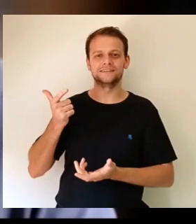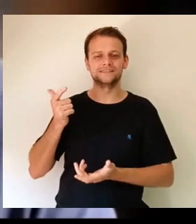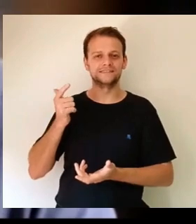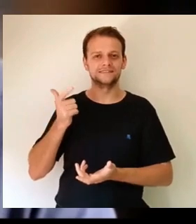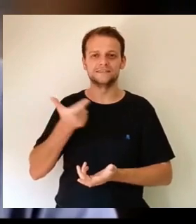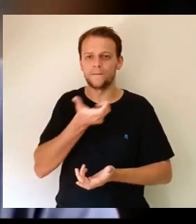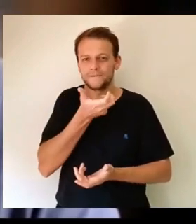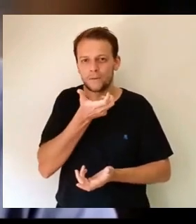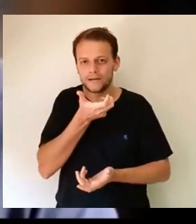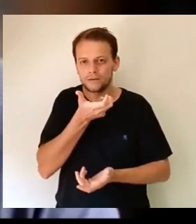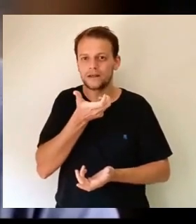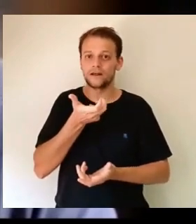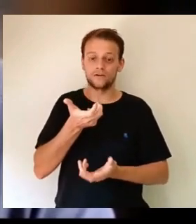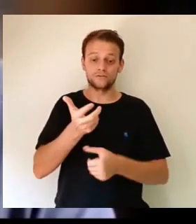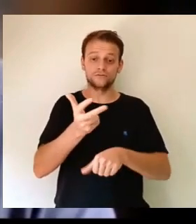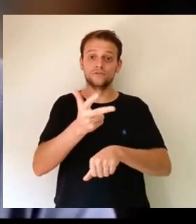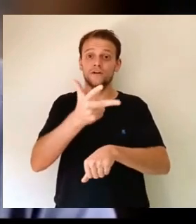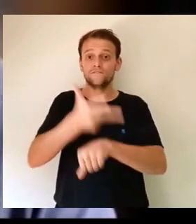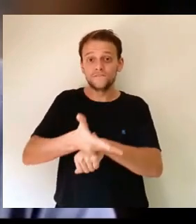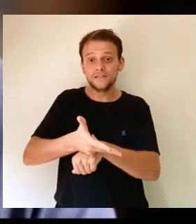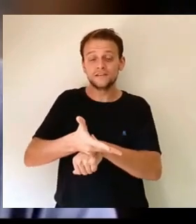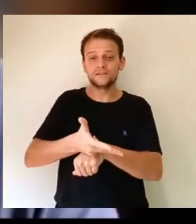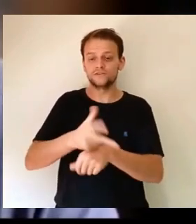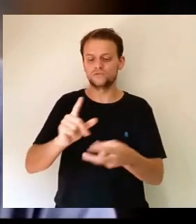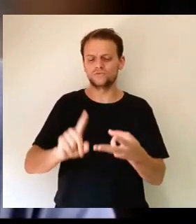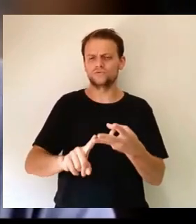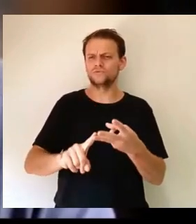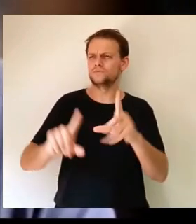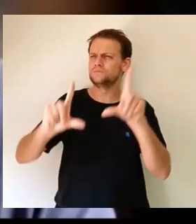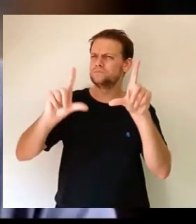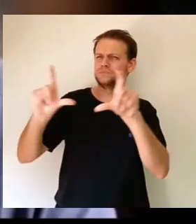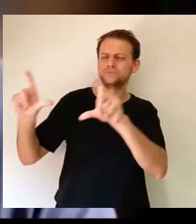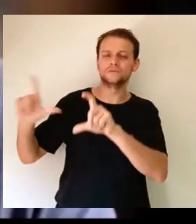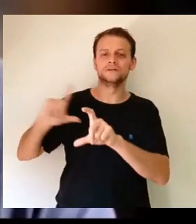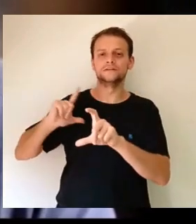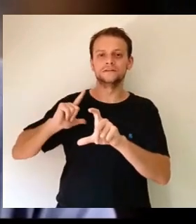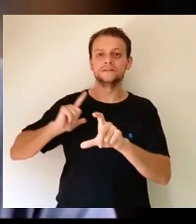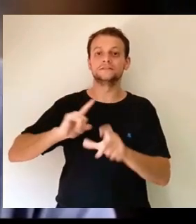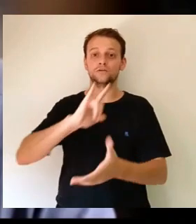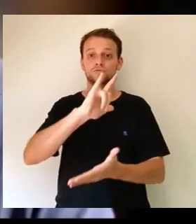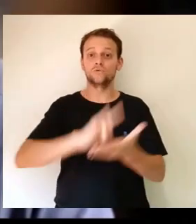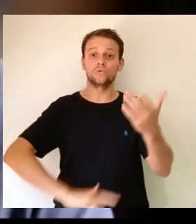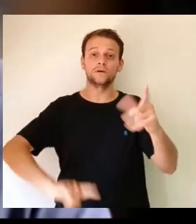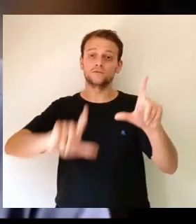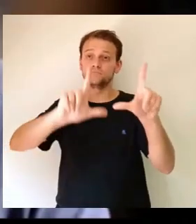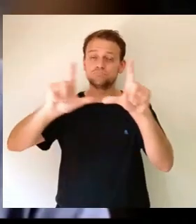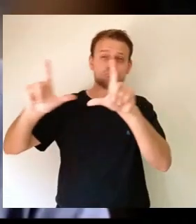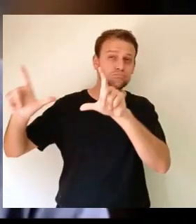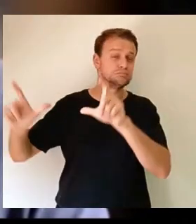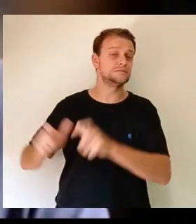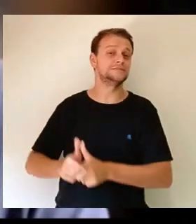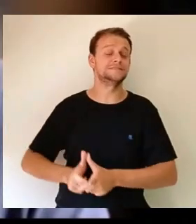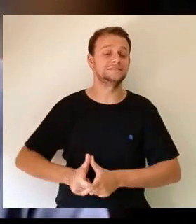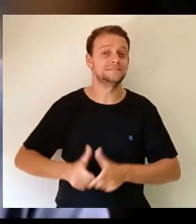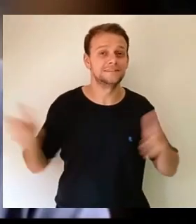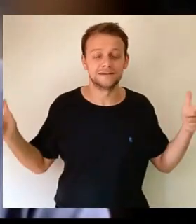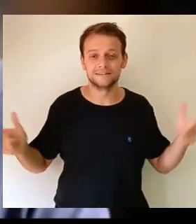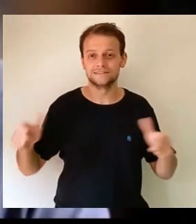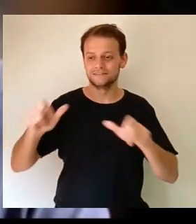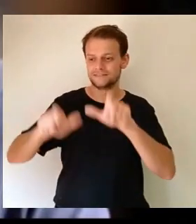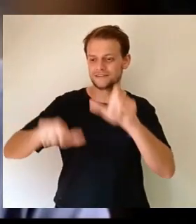Muitos áudios, vídeos, ele fotografava muito, então ele tem um documento